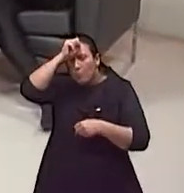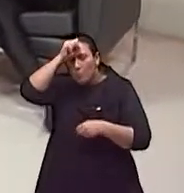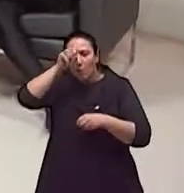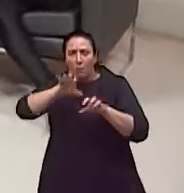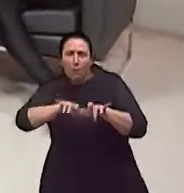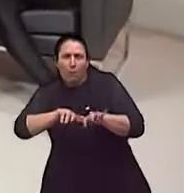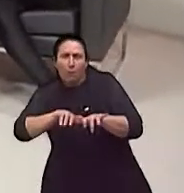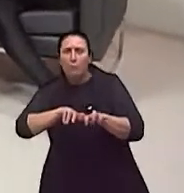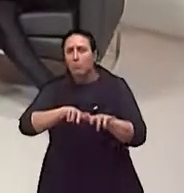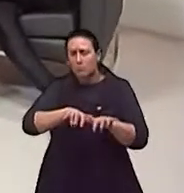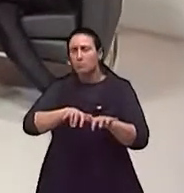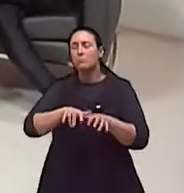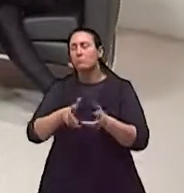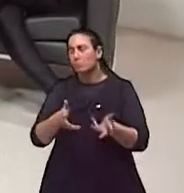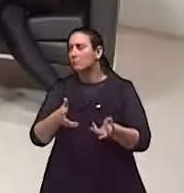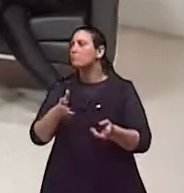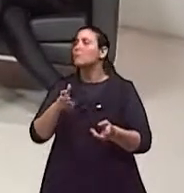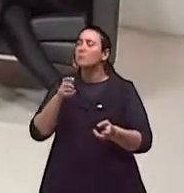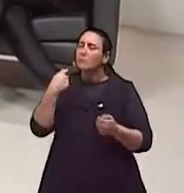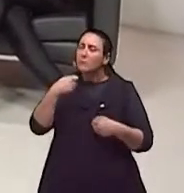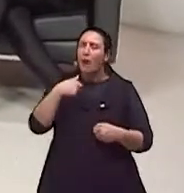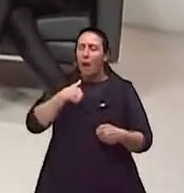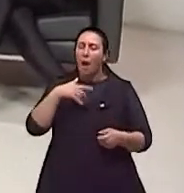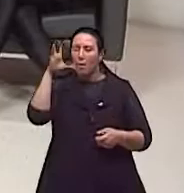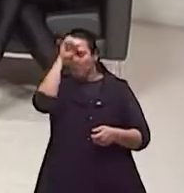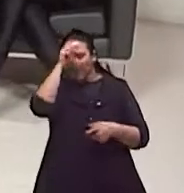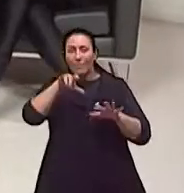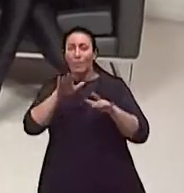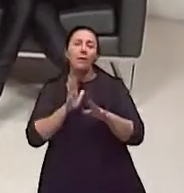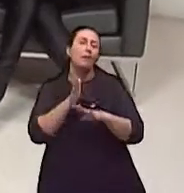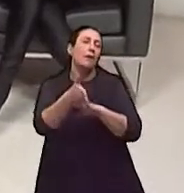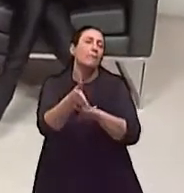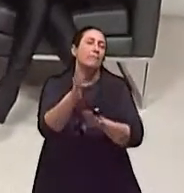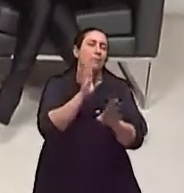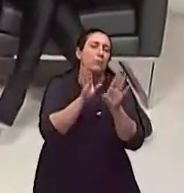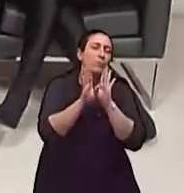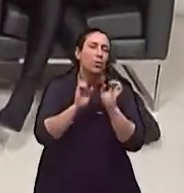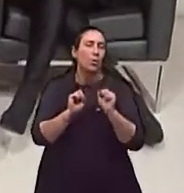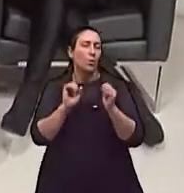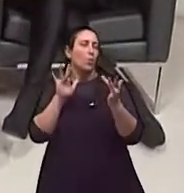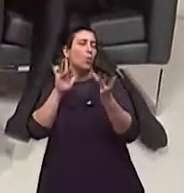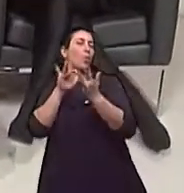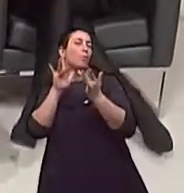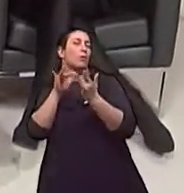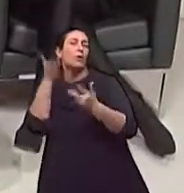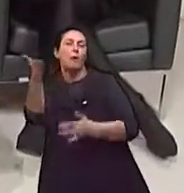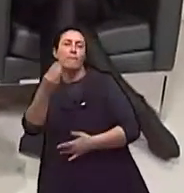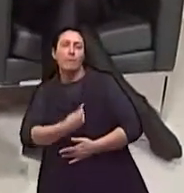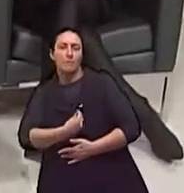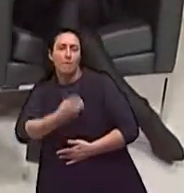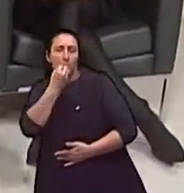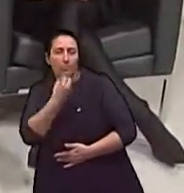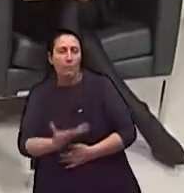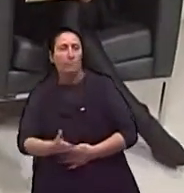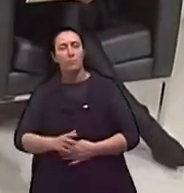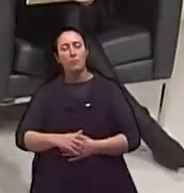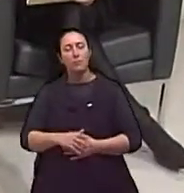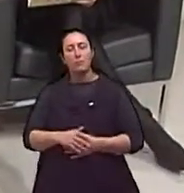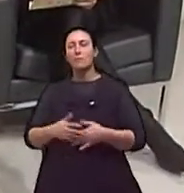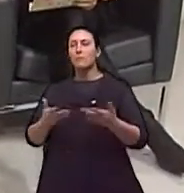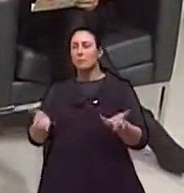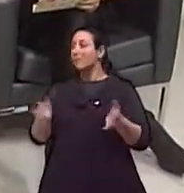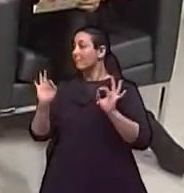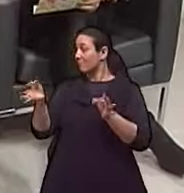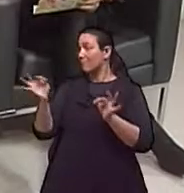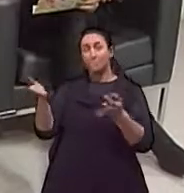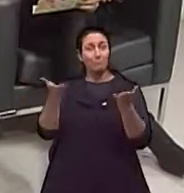isso até tem que aumentar né lá vão aprender a entrar no Facebook se comunicar com viva bem uhum isso aí a gente